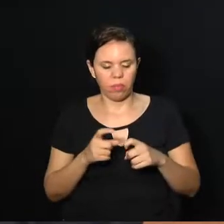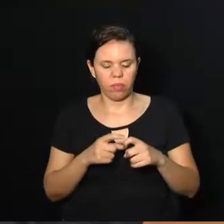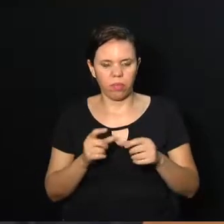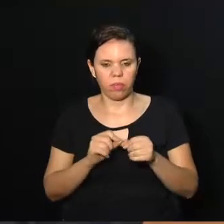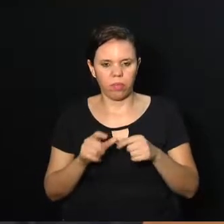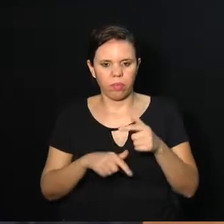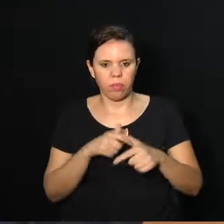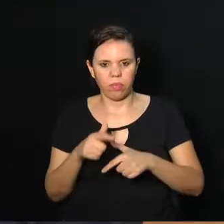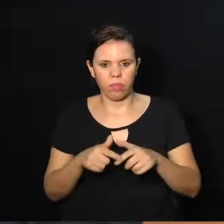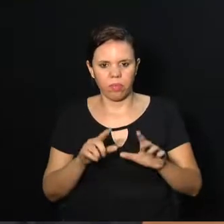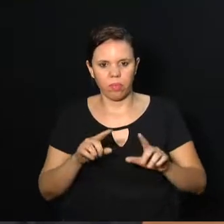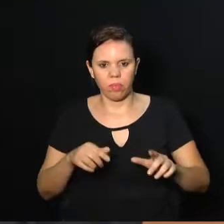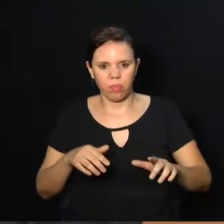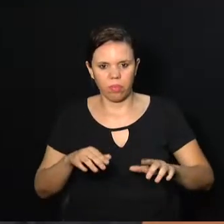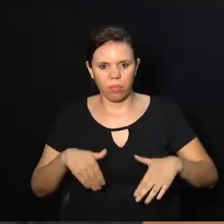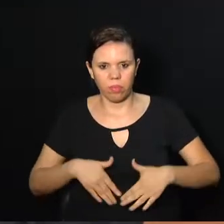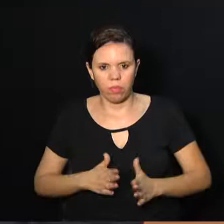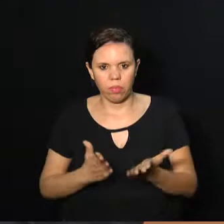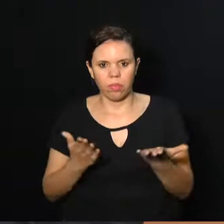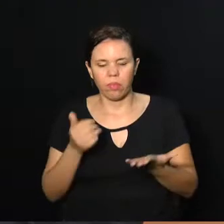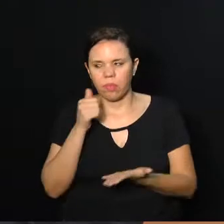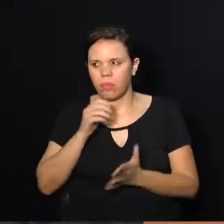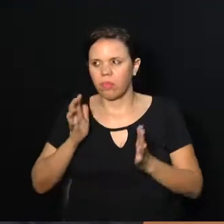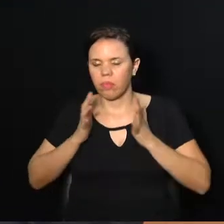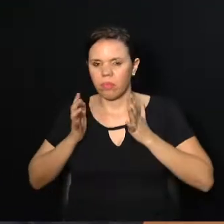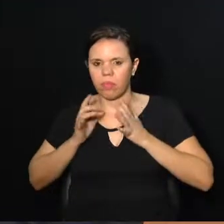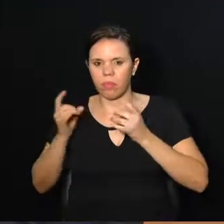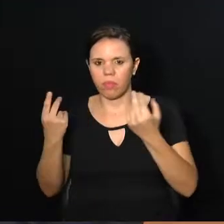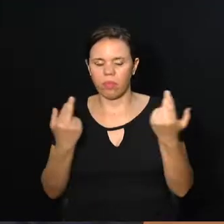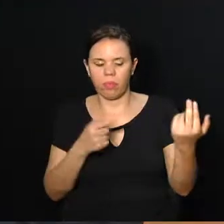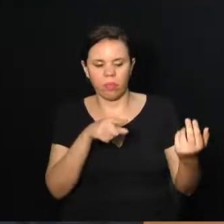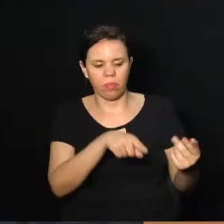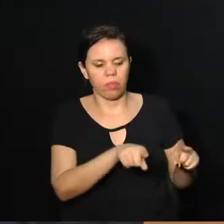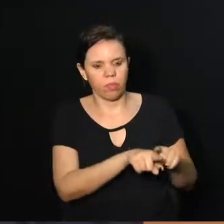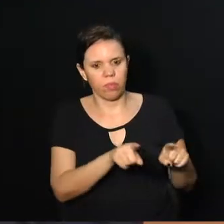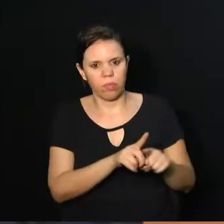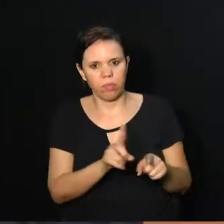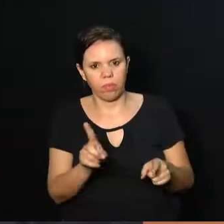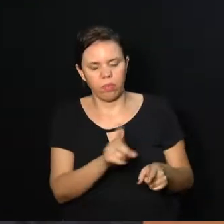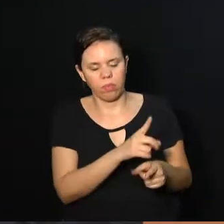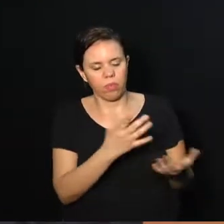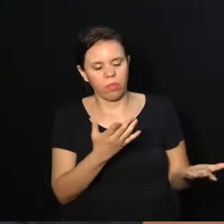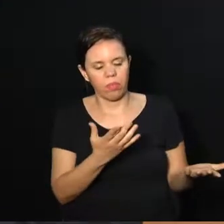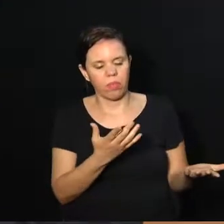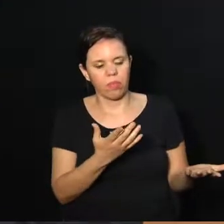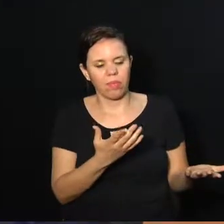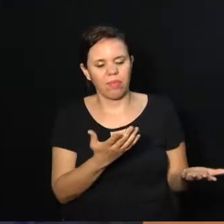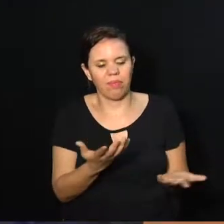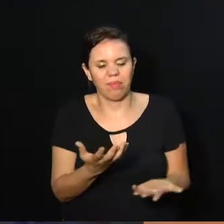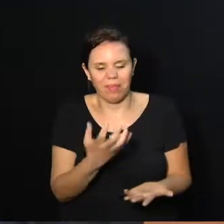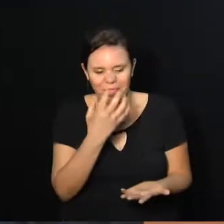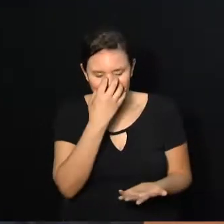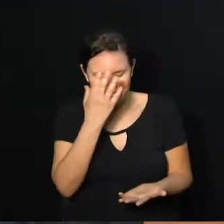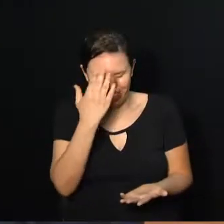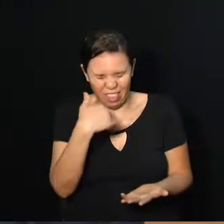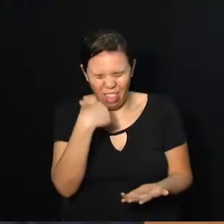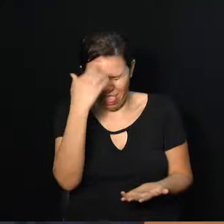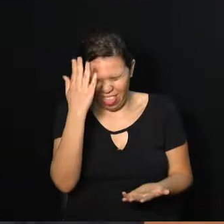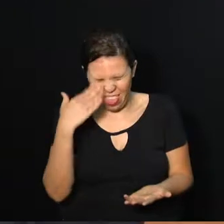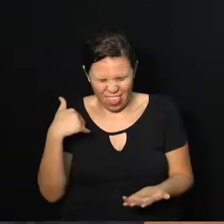o parto lá da Dondoca, ele faz o parto da outra que chegou com o cachorro lambendo a cara. É o mesmo